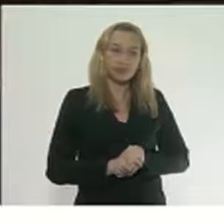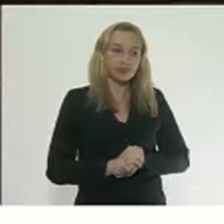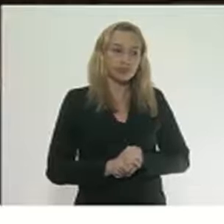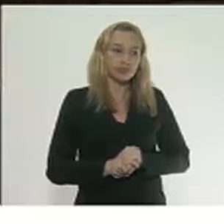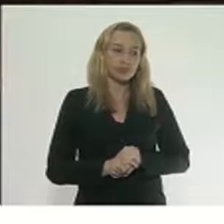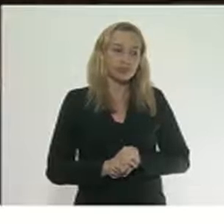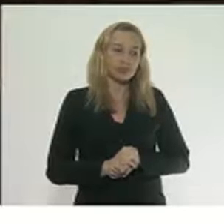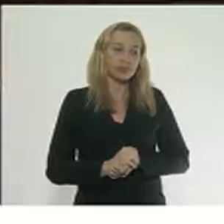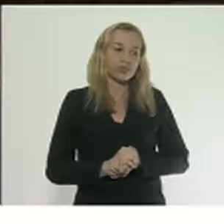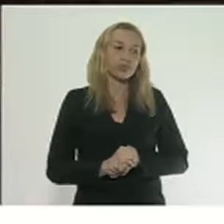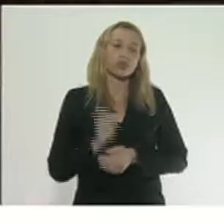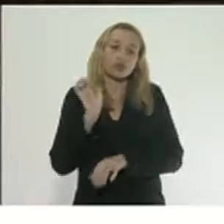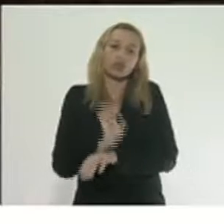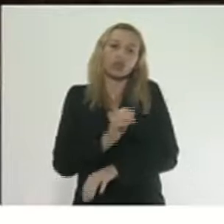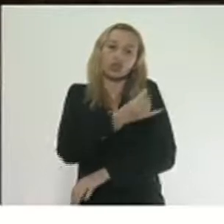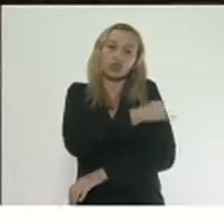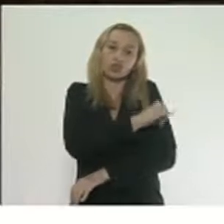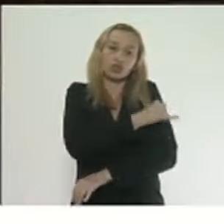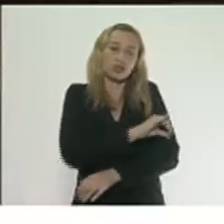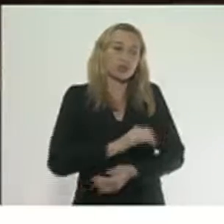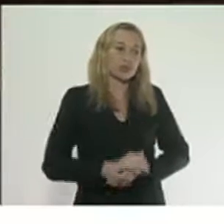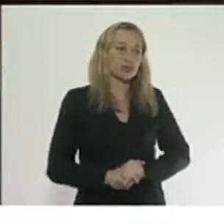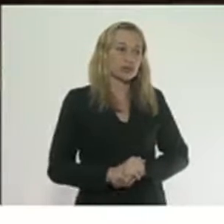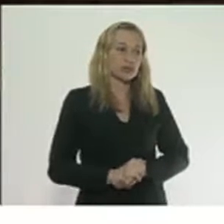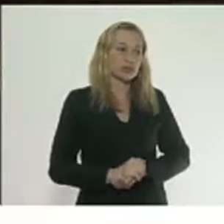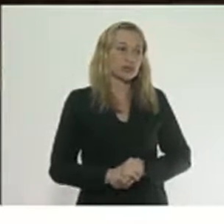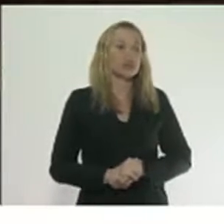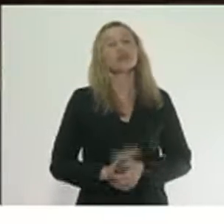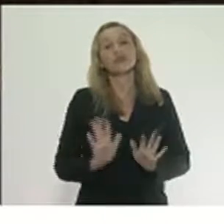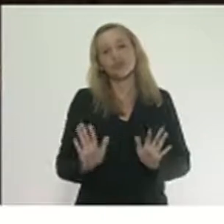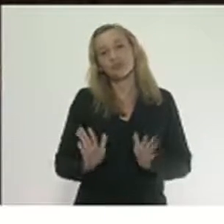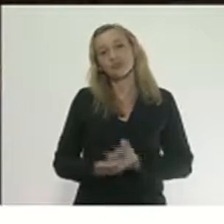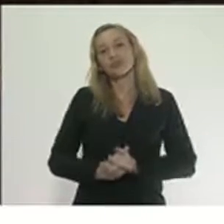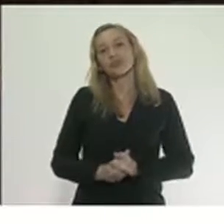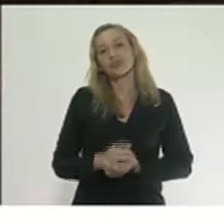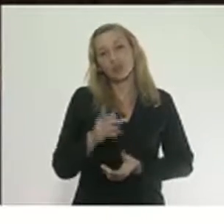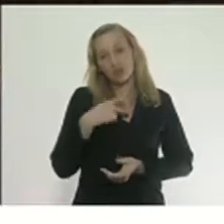previdência do Estado do Rio de Janeiro, que é o vice-presidente. Portanto, eram essas